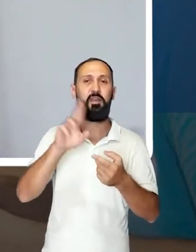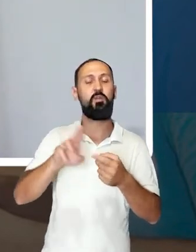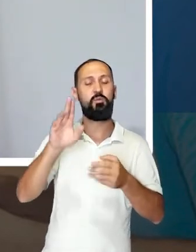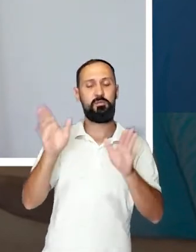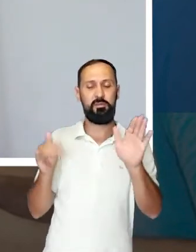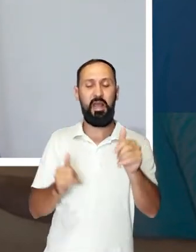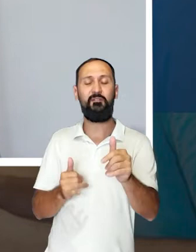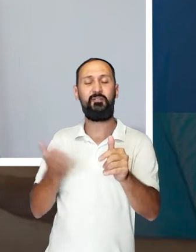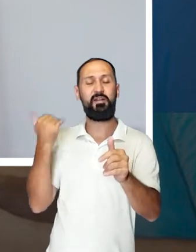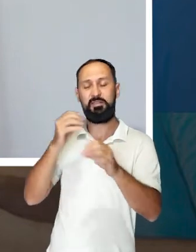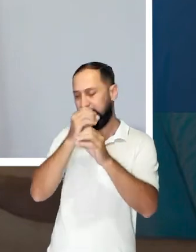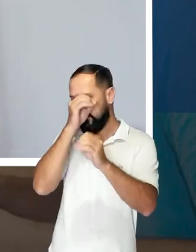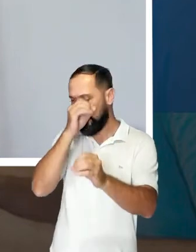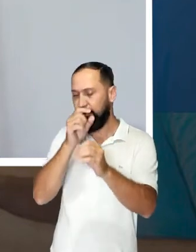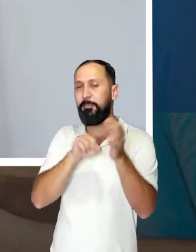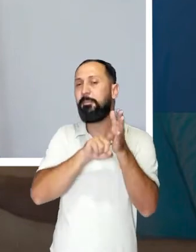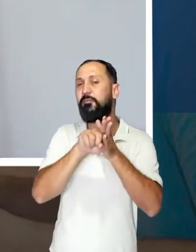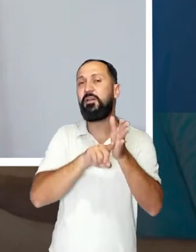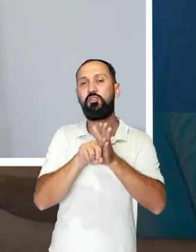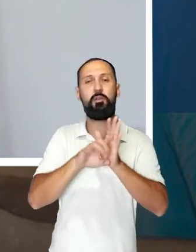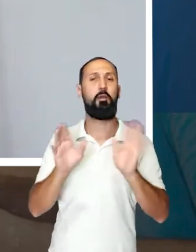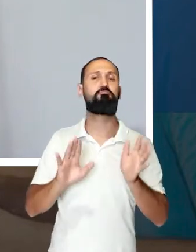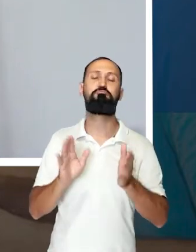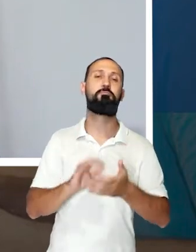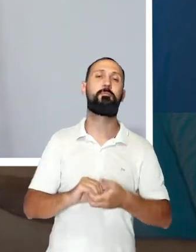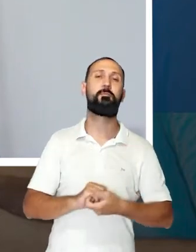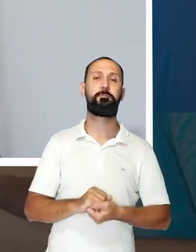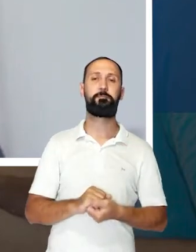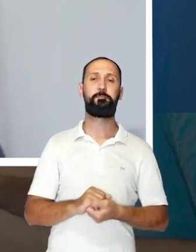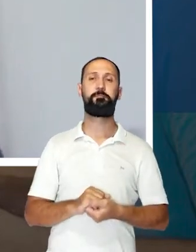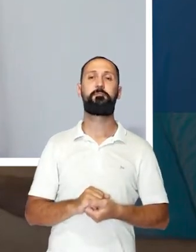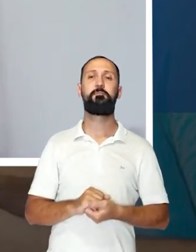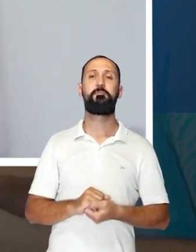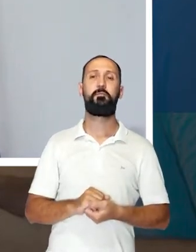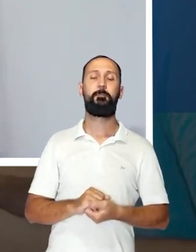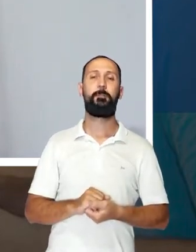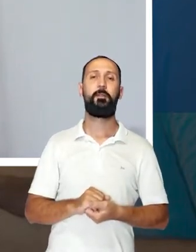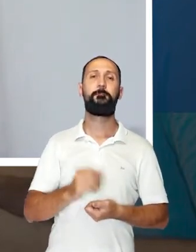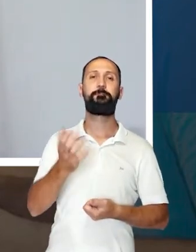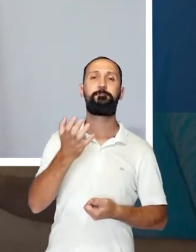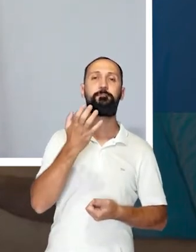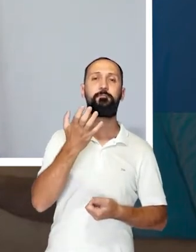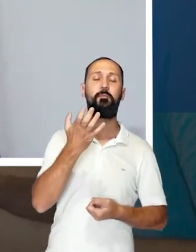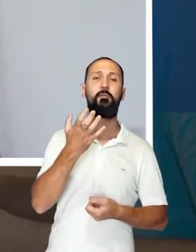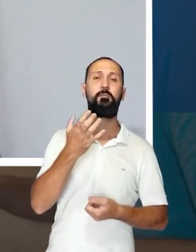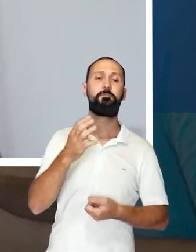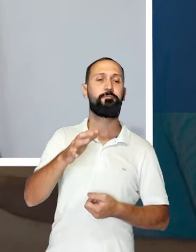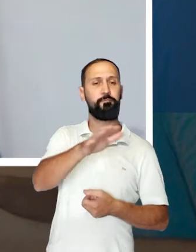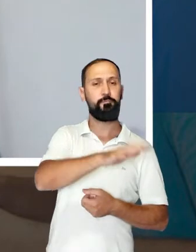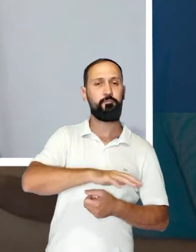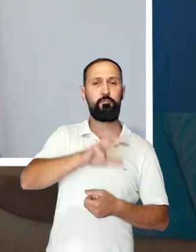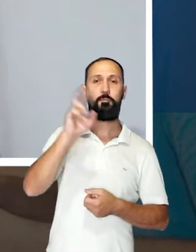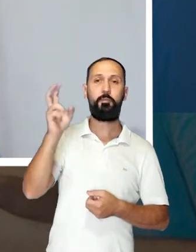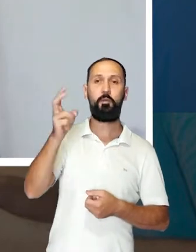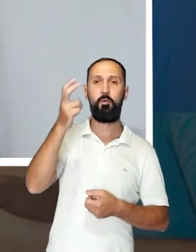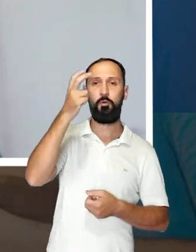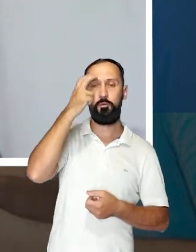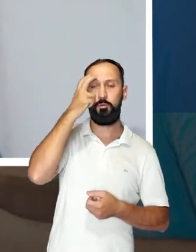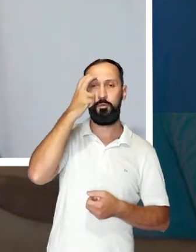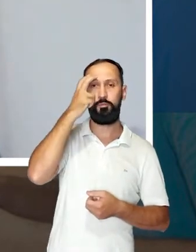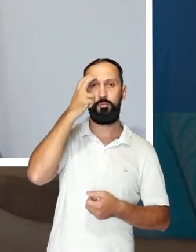de laboratório que ele utilizava para investigar, né? E eu também queria que ele estivesse em